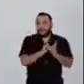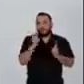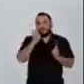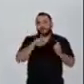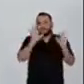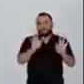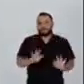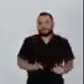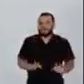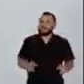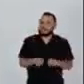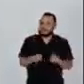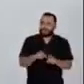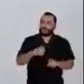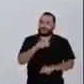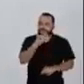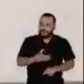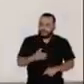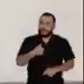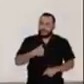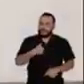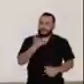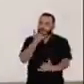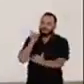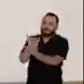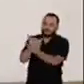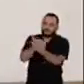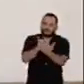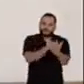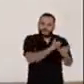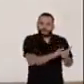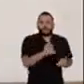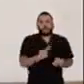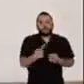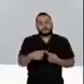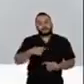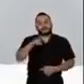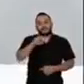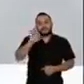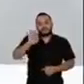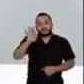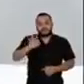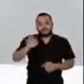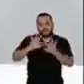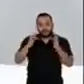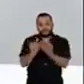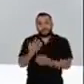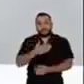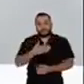neste natal agora vou ter que doar muita gente porque metade da minha família voltou no funcionário e